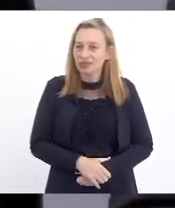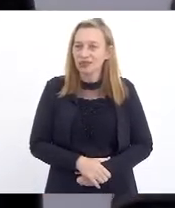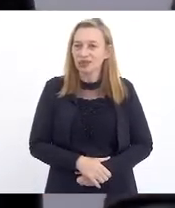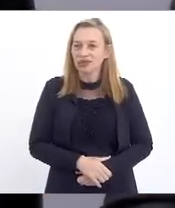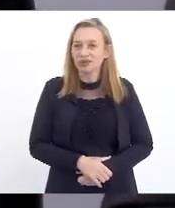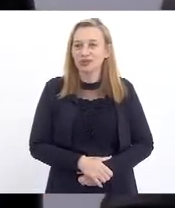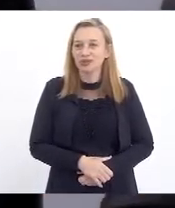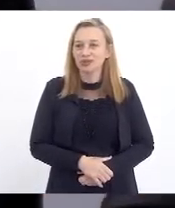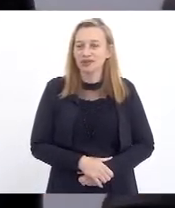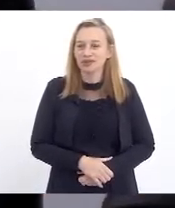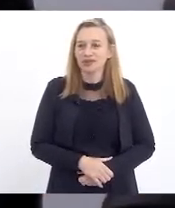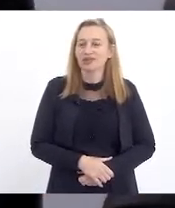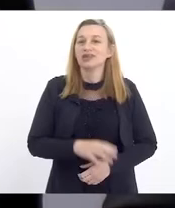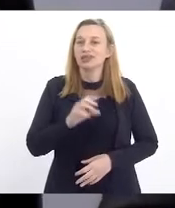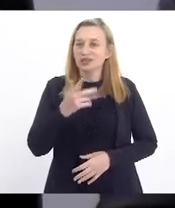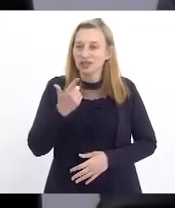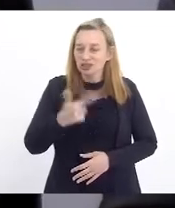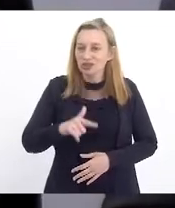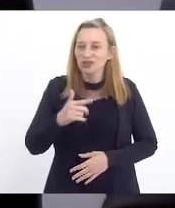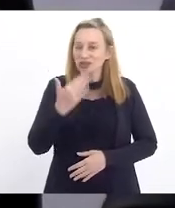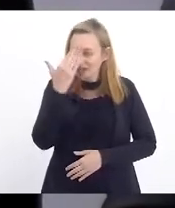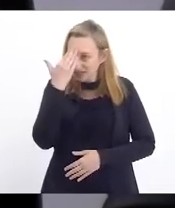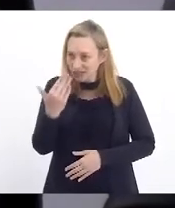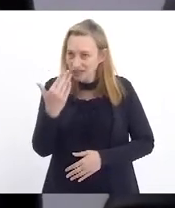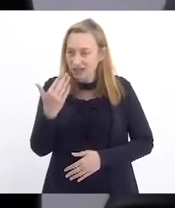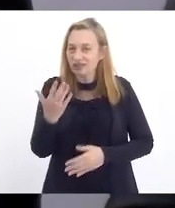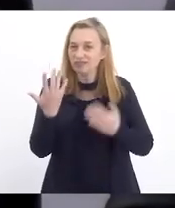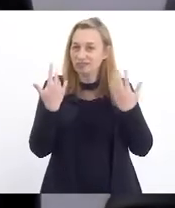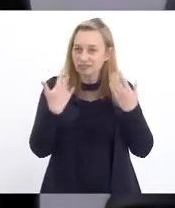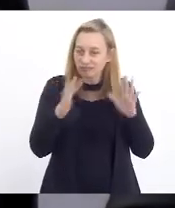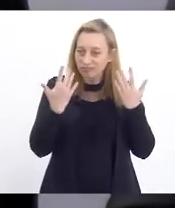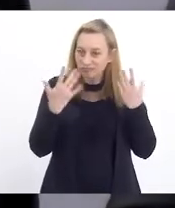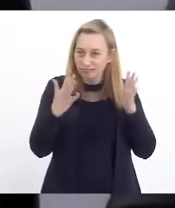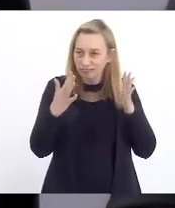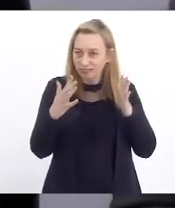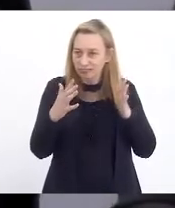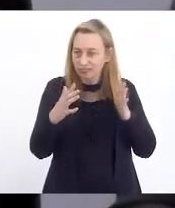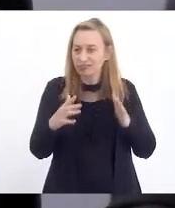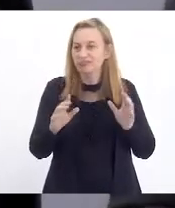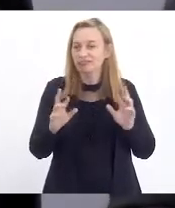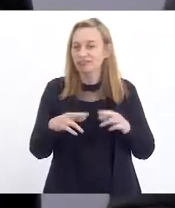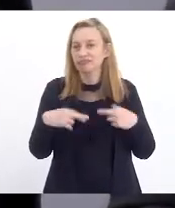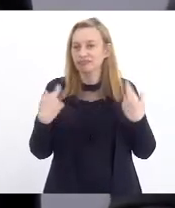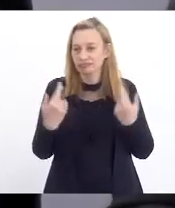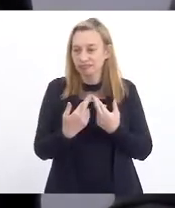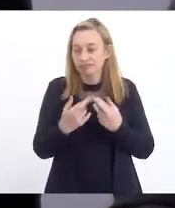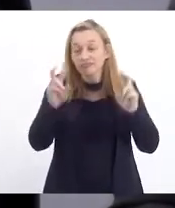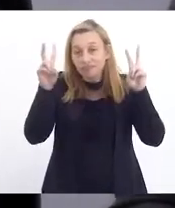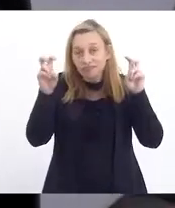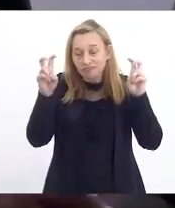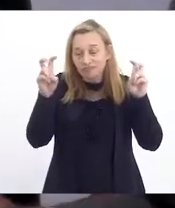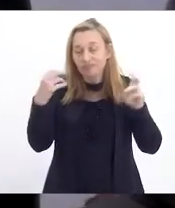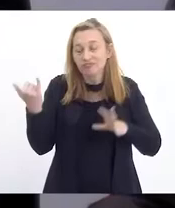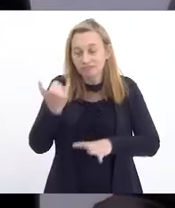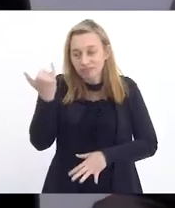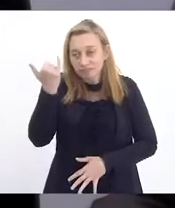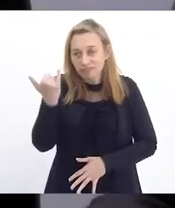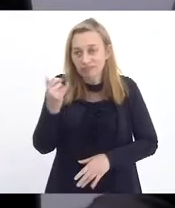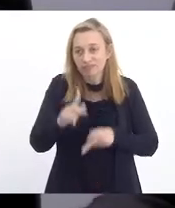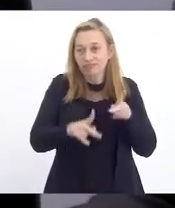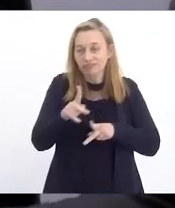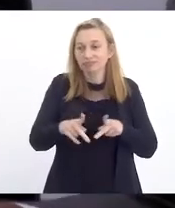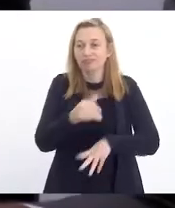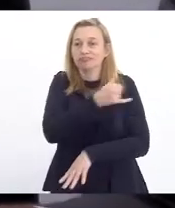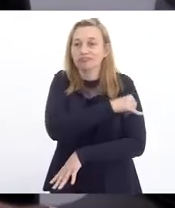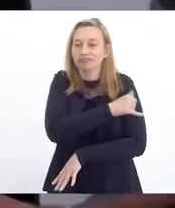Queria só mais uma vez agradecer e parabenizar pela realização desse evento num tema tão relevante, né, para a população da